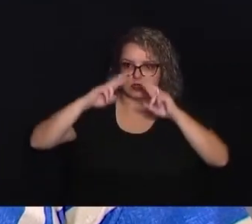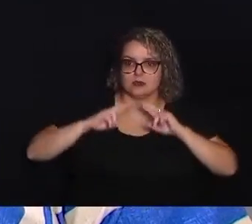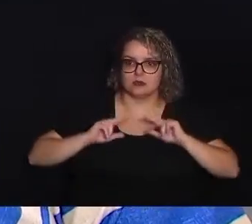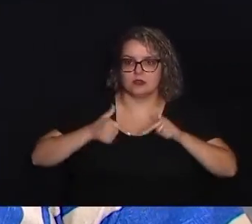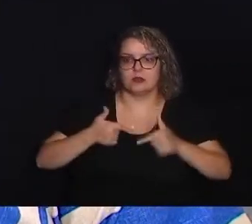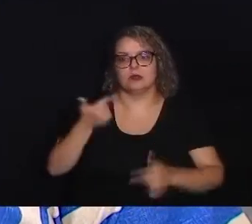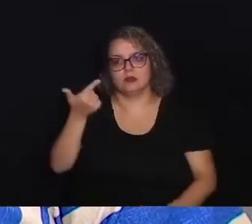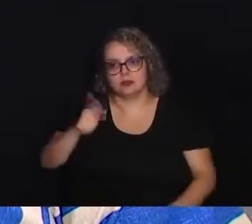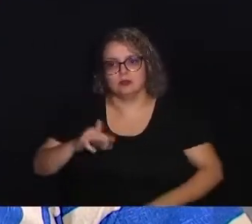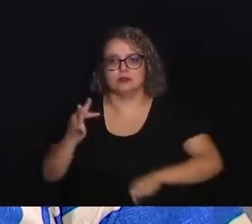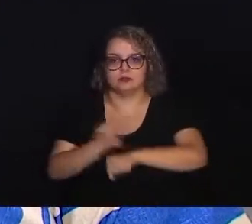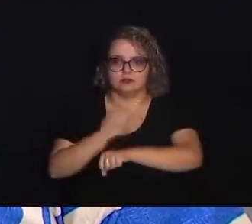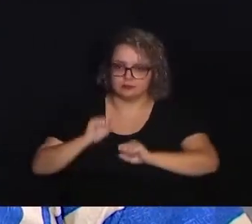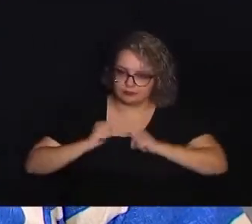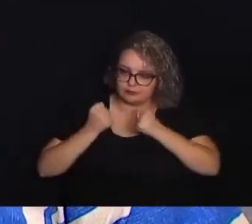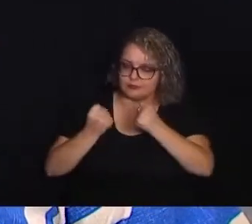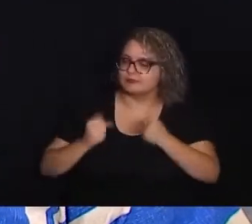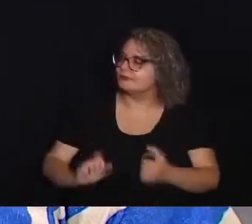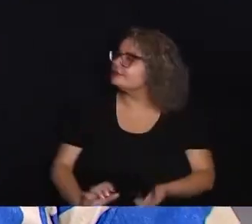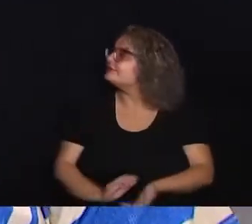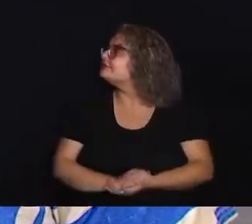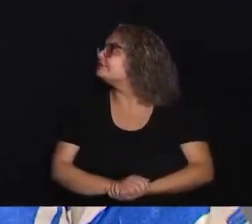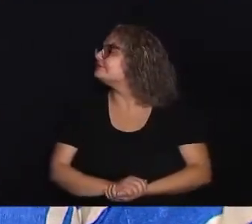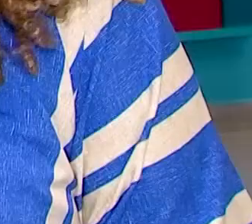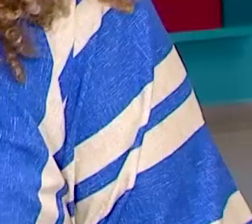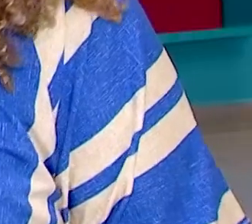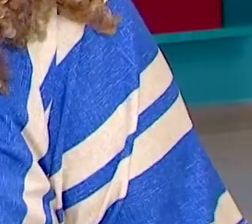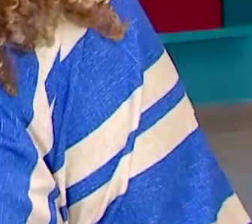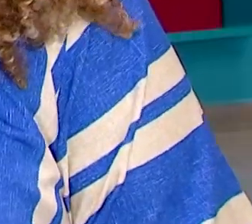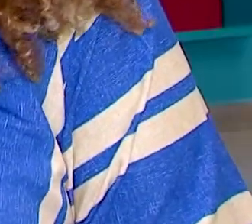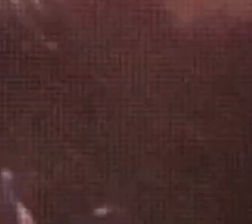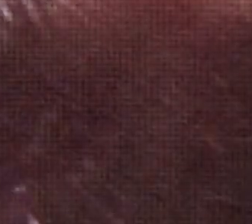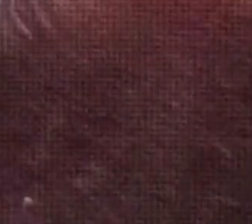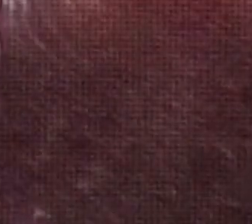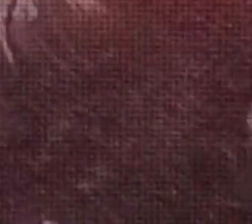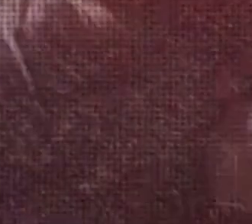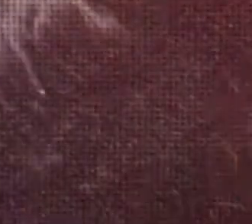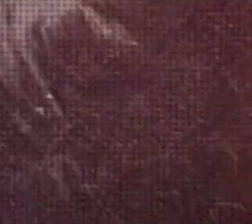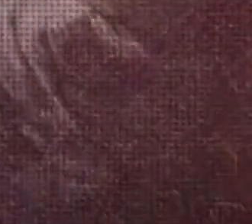luta respeita a nossa luta e segue conosco na